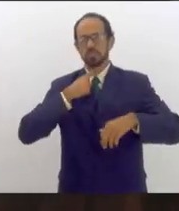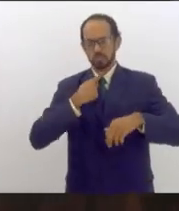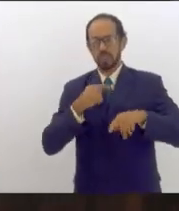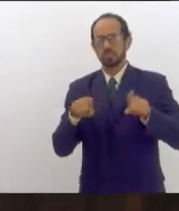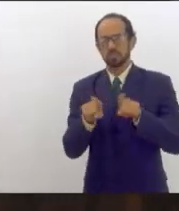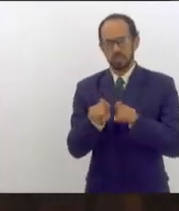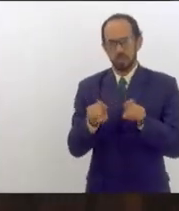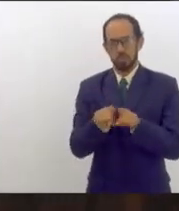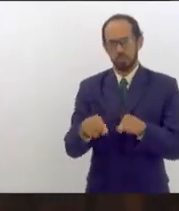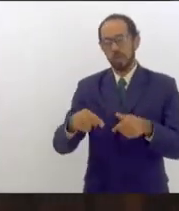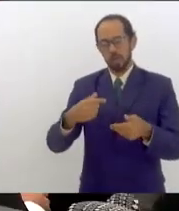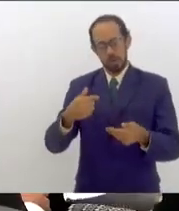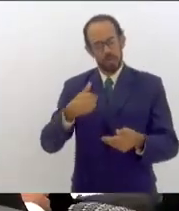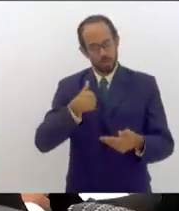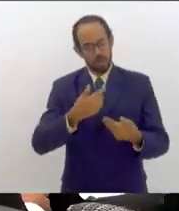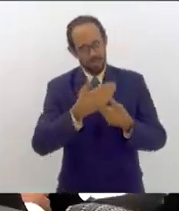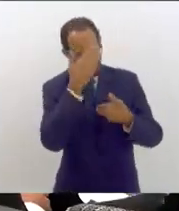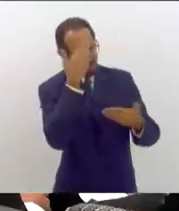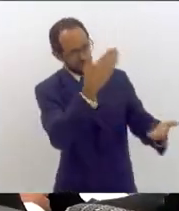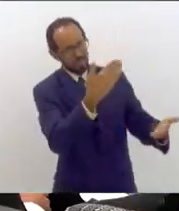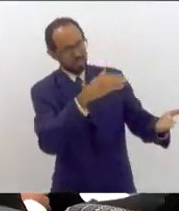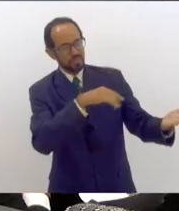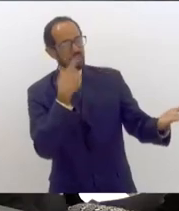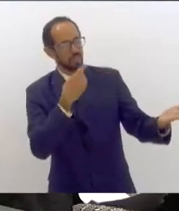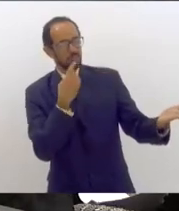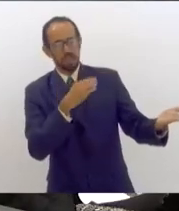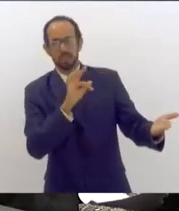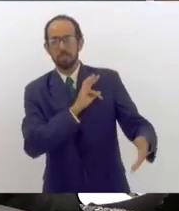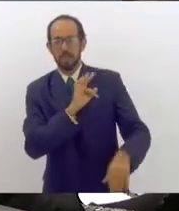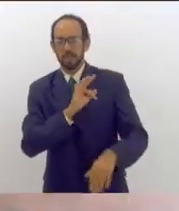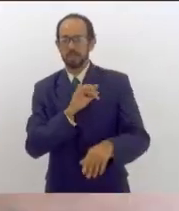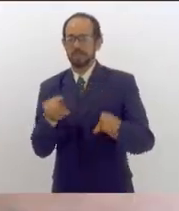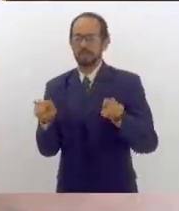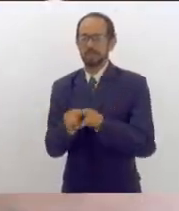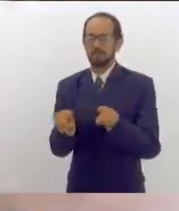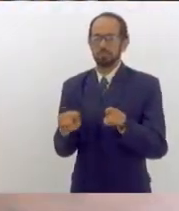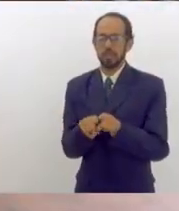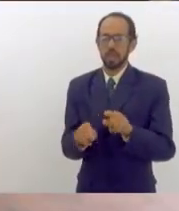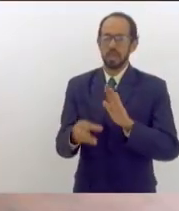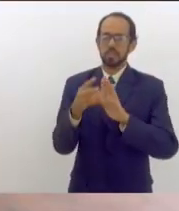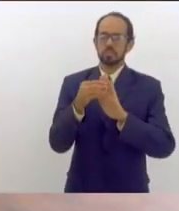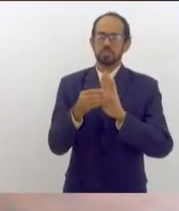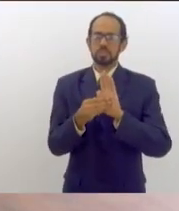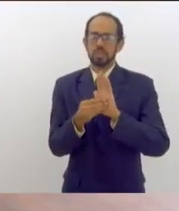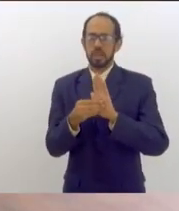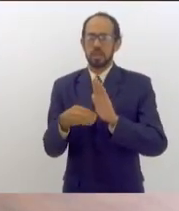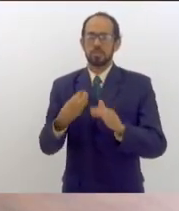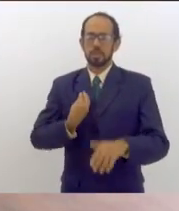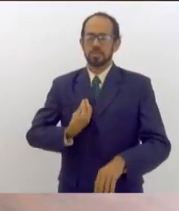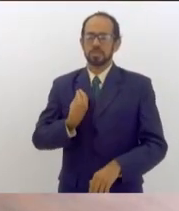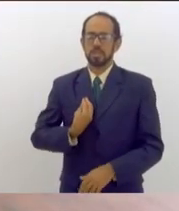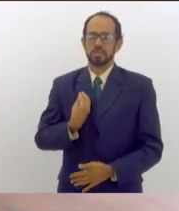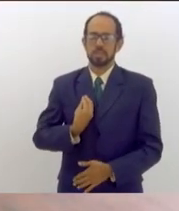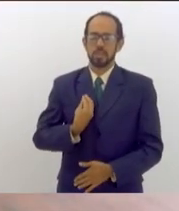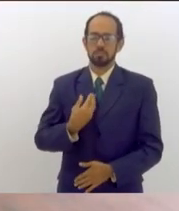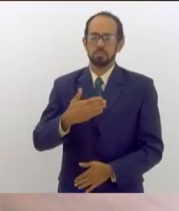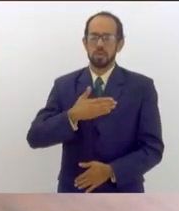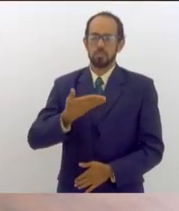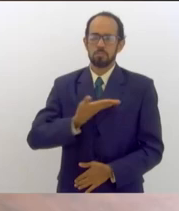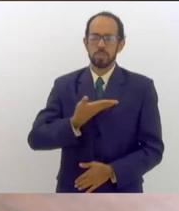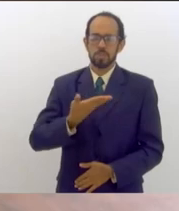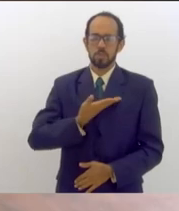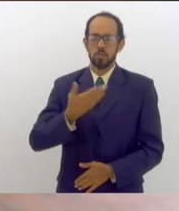já agradeço a deputada Rocha e deixar registrado aqui a presença do meu amigo